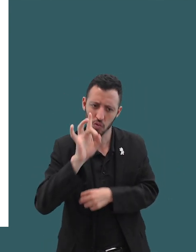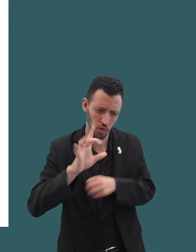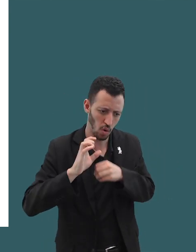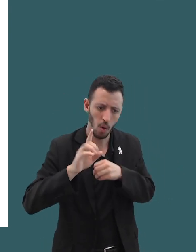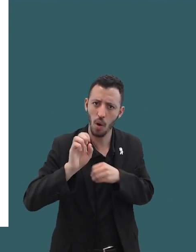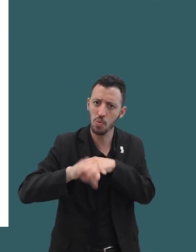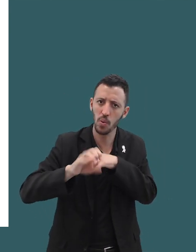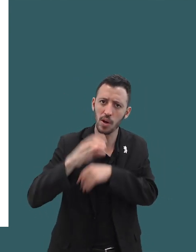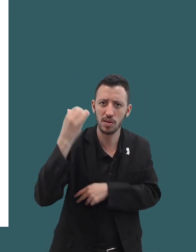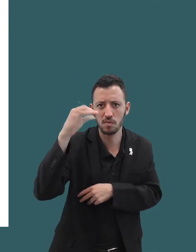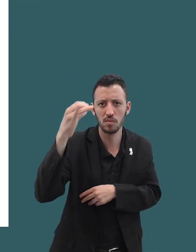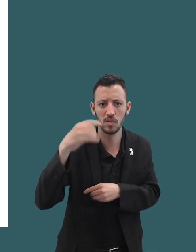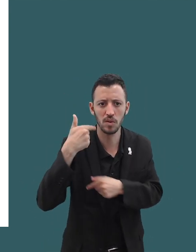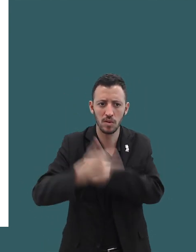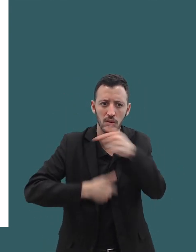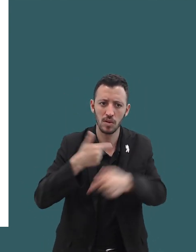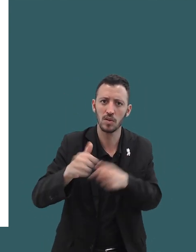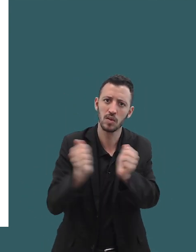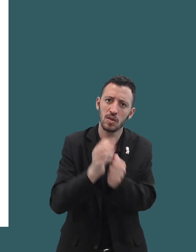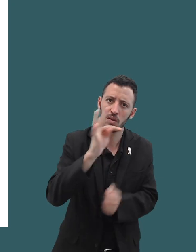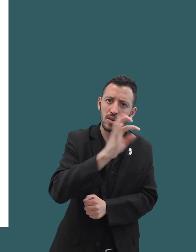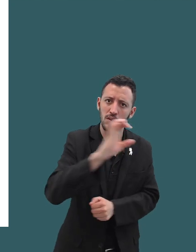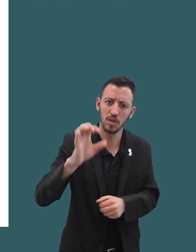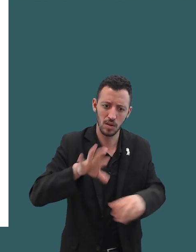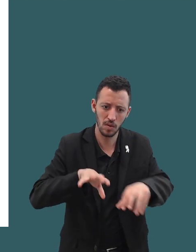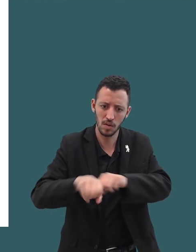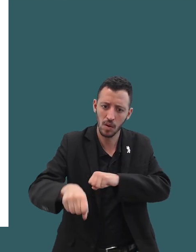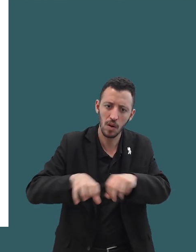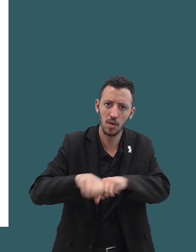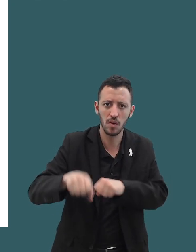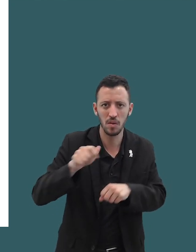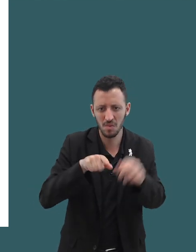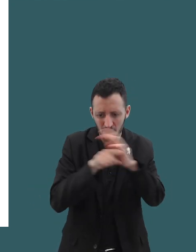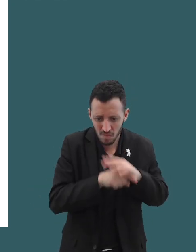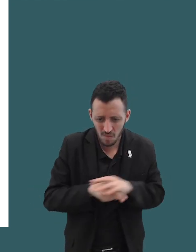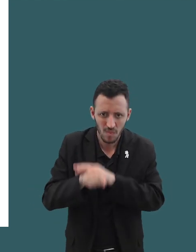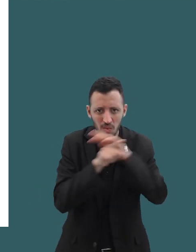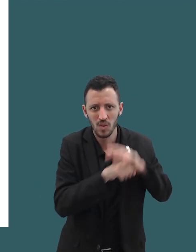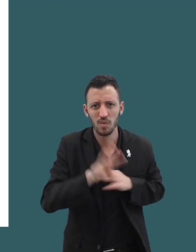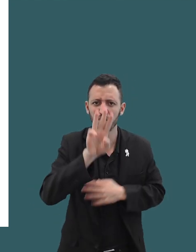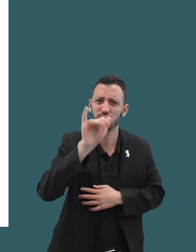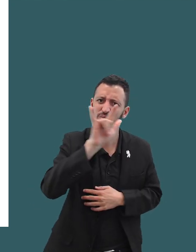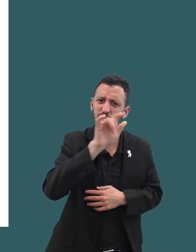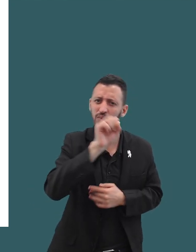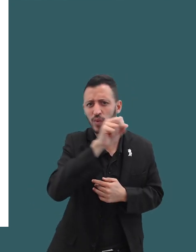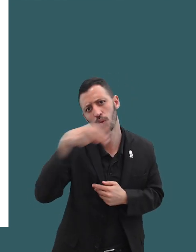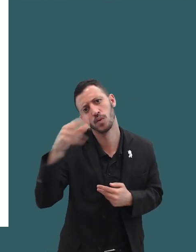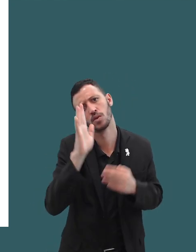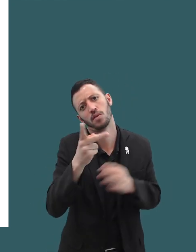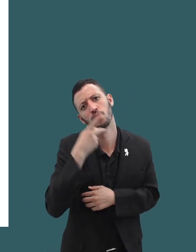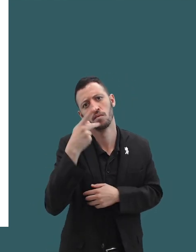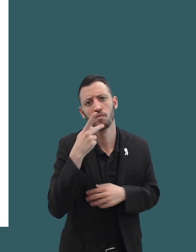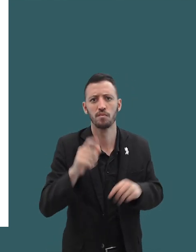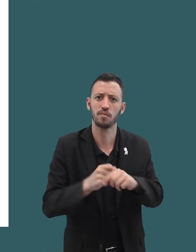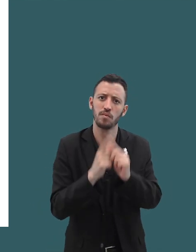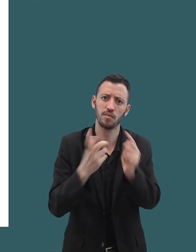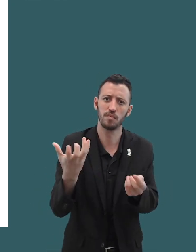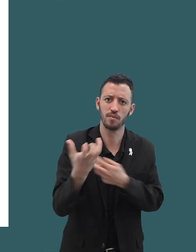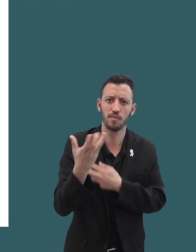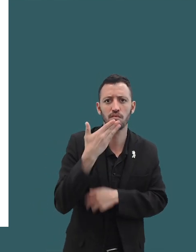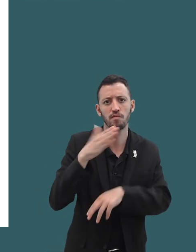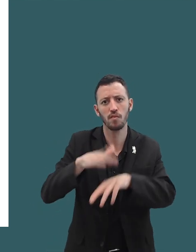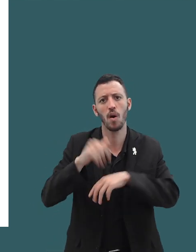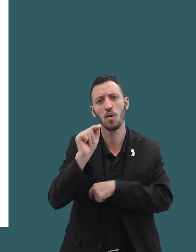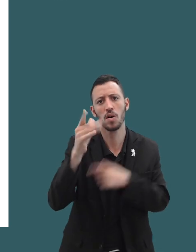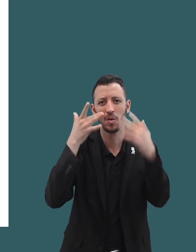educação científica? Né? Trabalho de TCC, graduação, linhas de pesquisa são múltiplas, o Wilson colocou, né? Mas eu queria